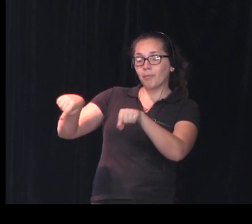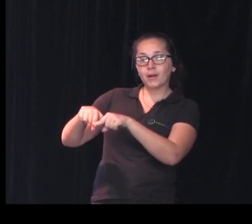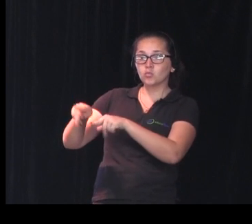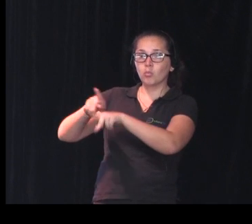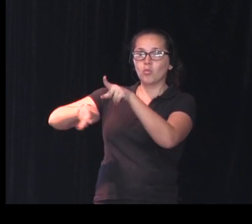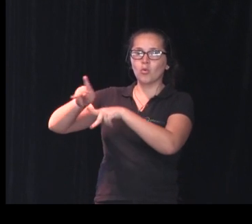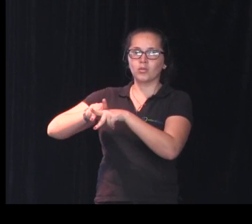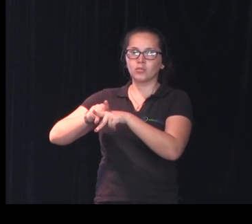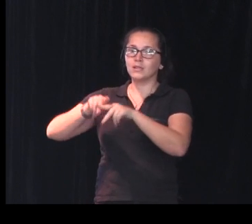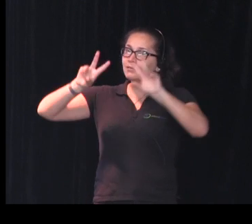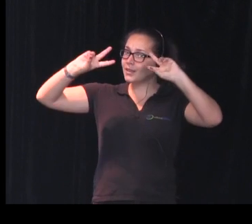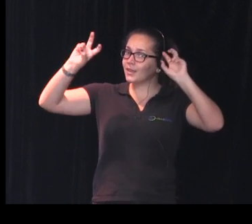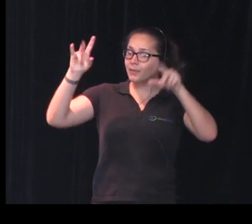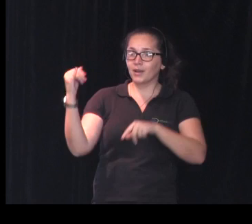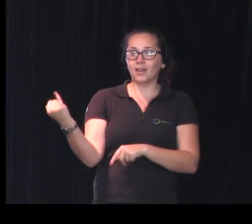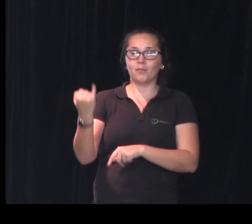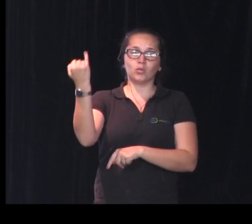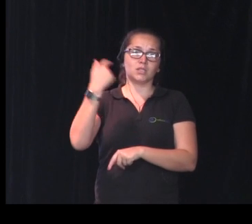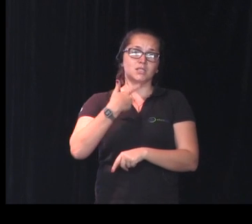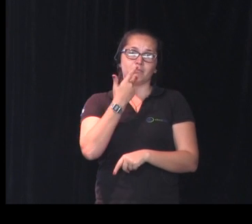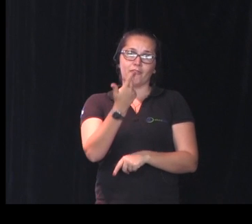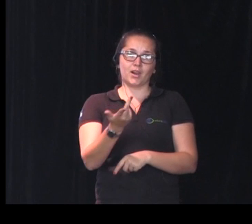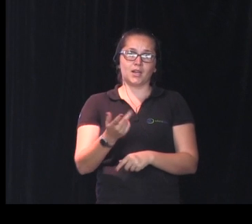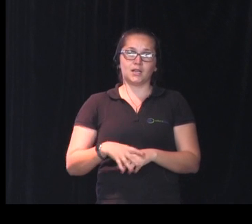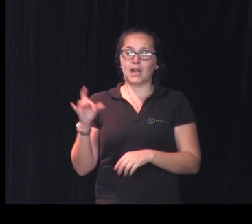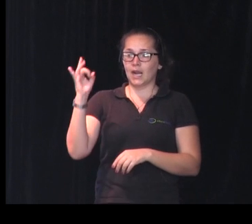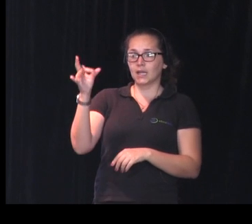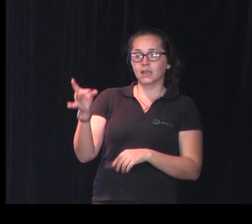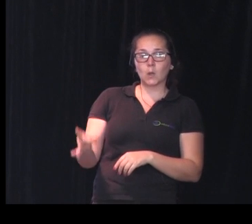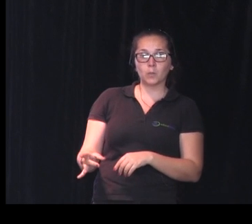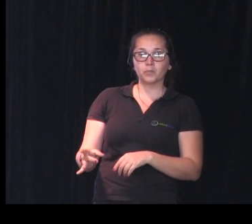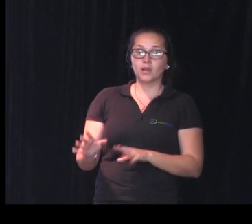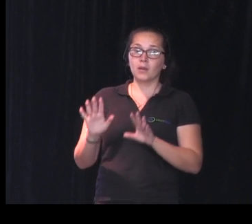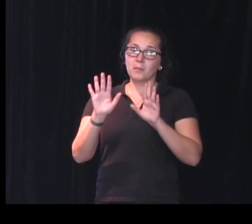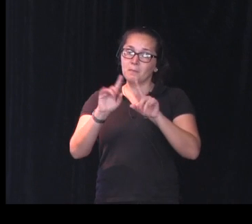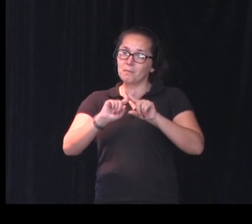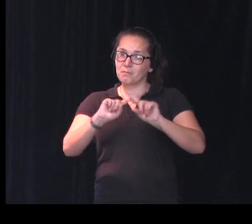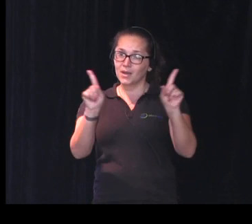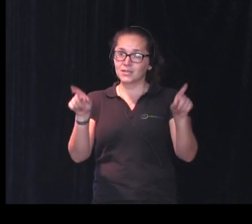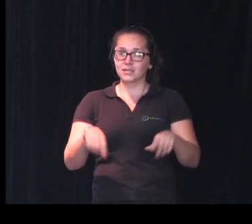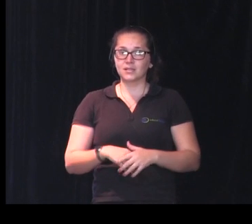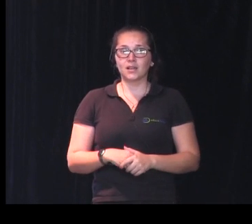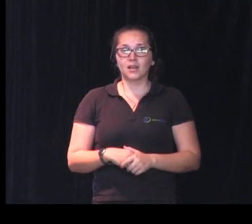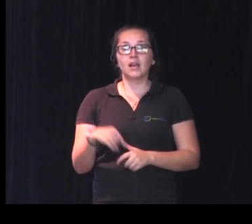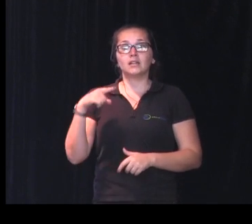trata de um espaço público, os temas fundamentais para falar sobre ele. No